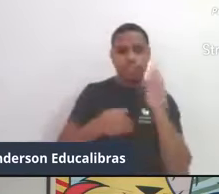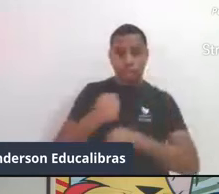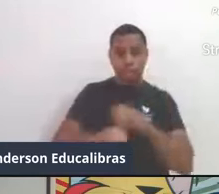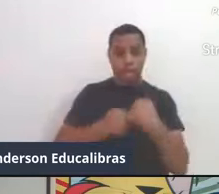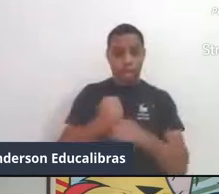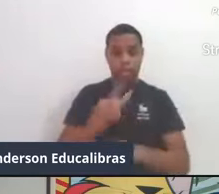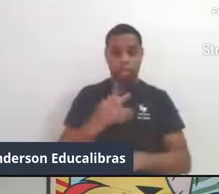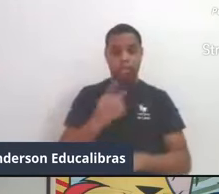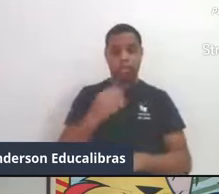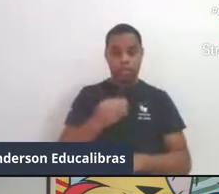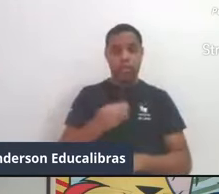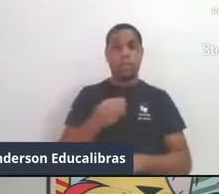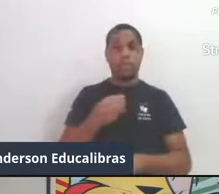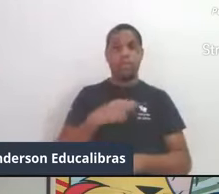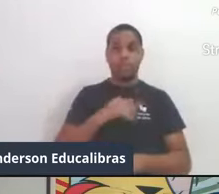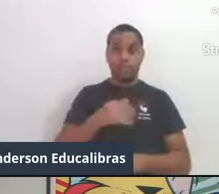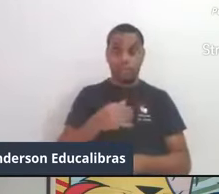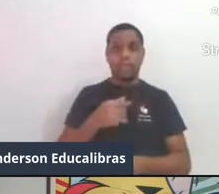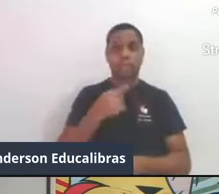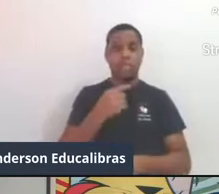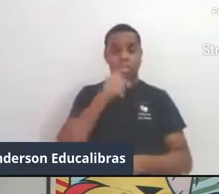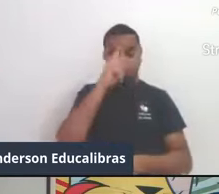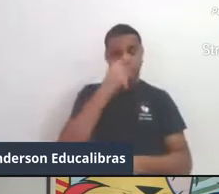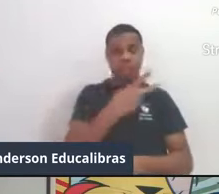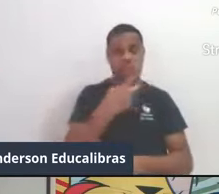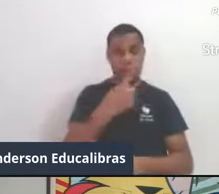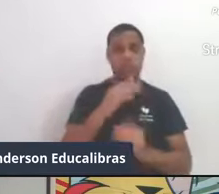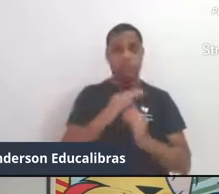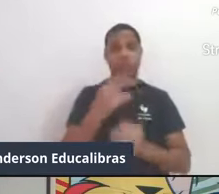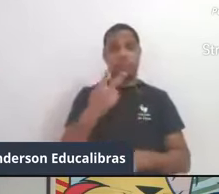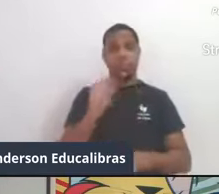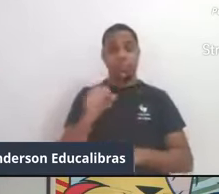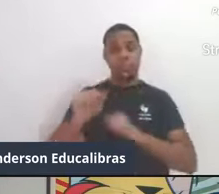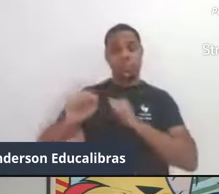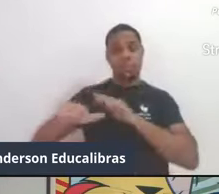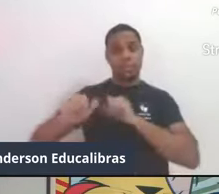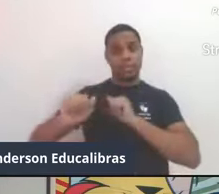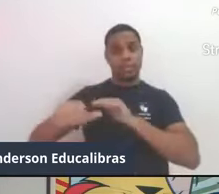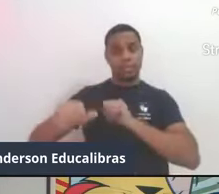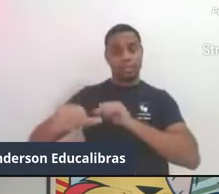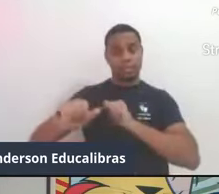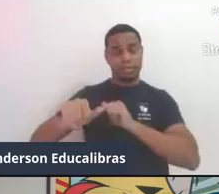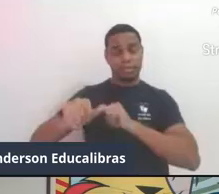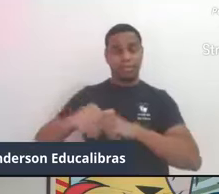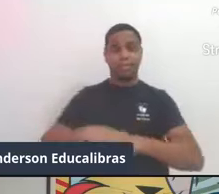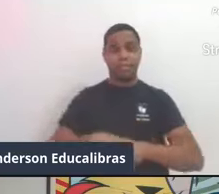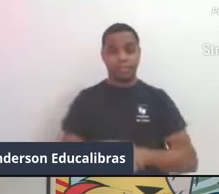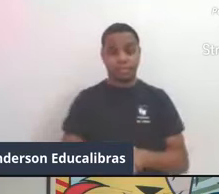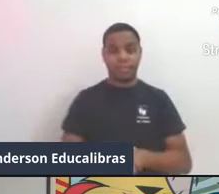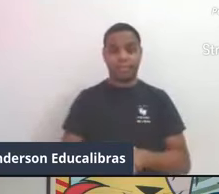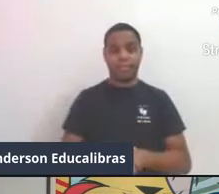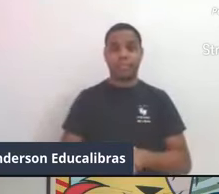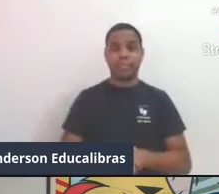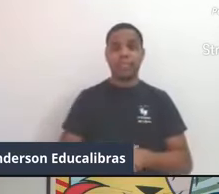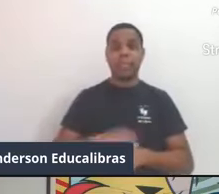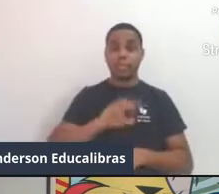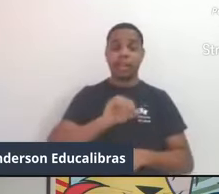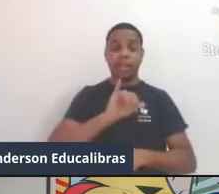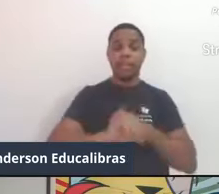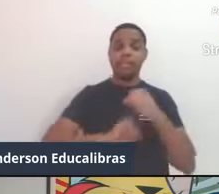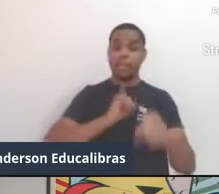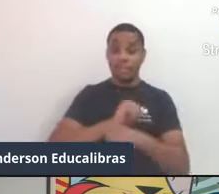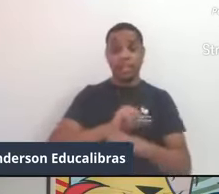que vai acontecer de qualquer jeito, de 21 a 28 de setembro. E vai ser totalmente virtual. Nós